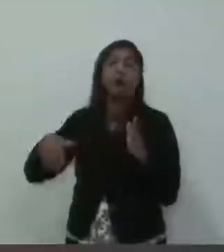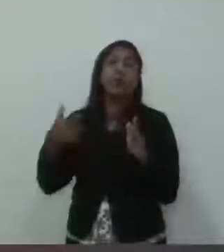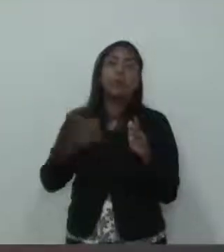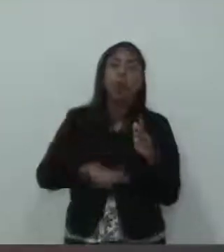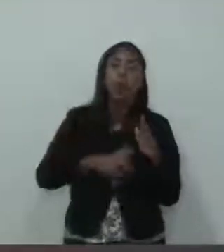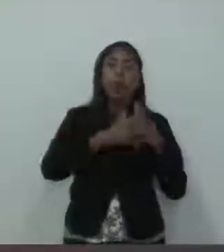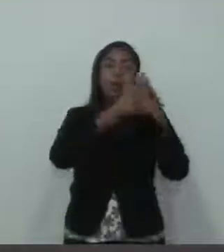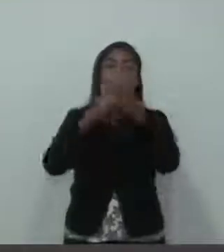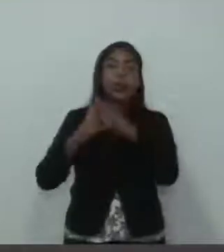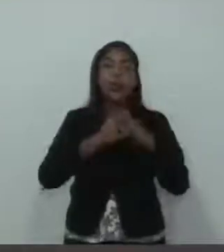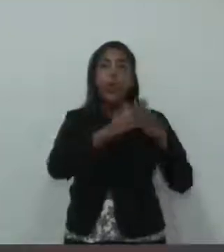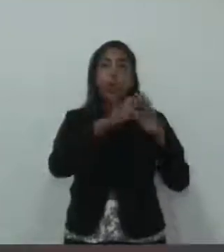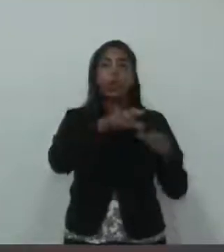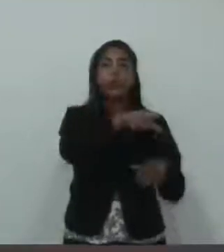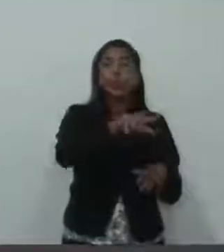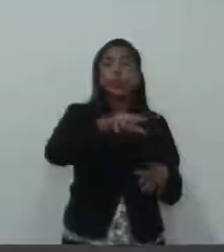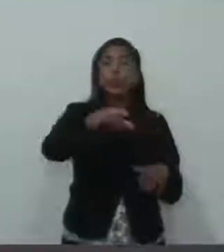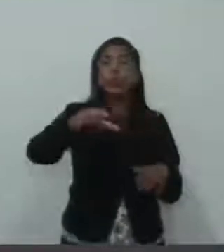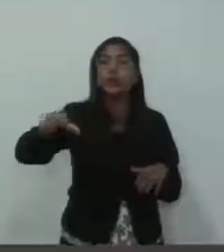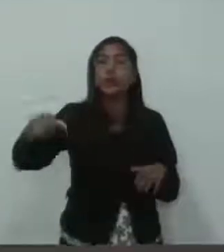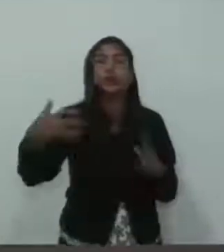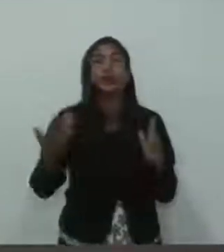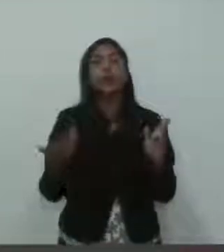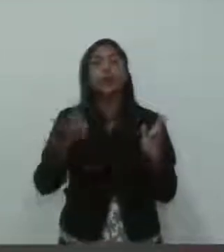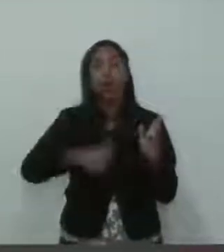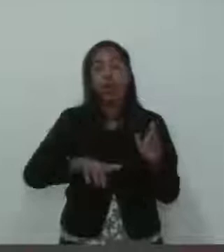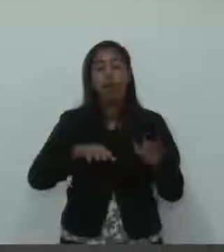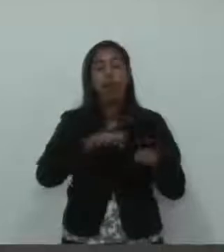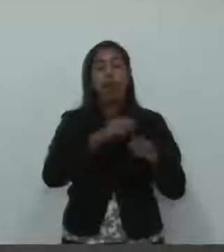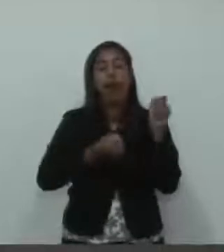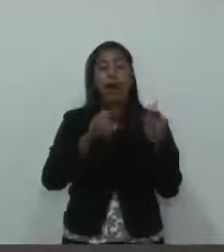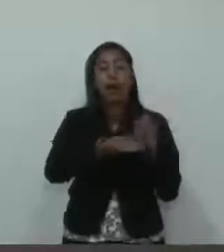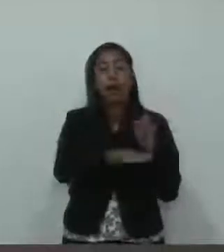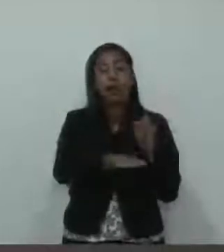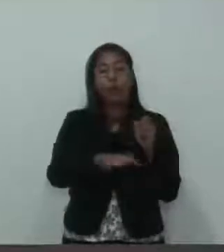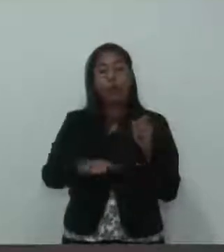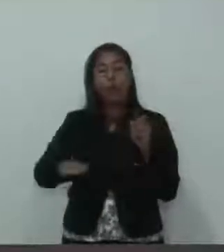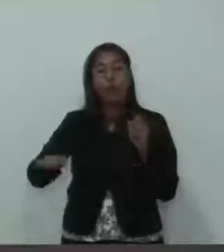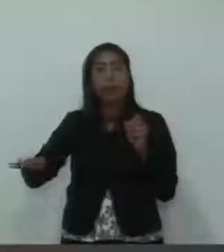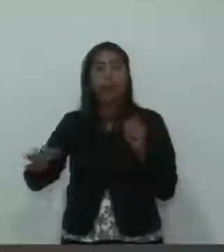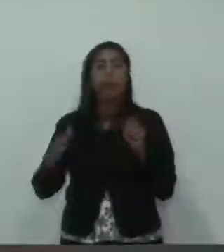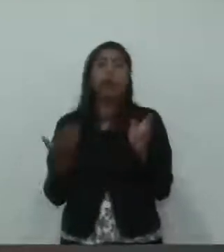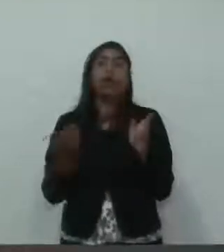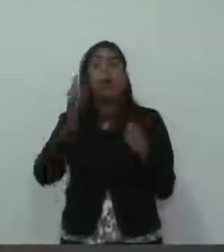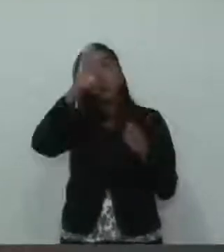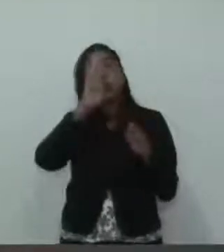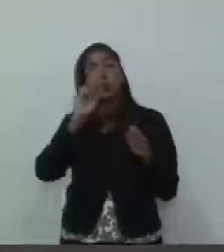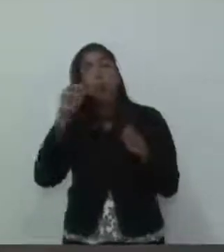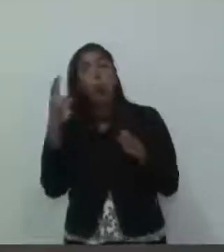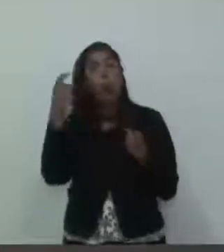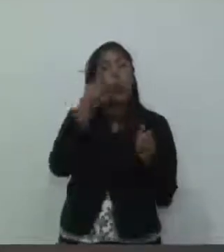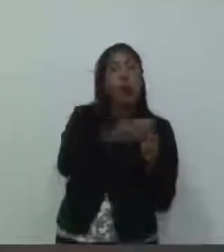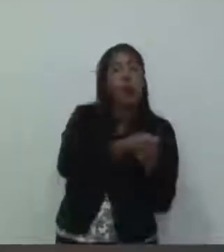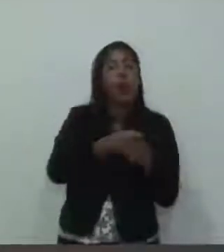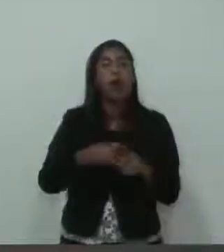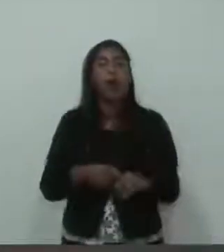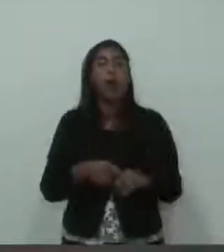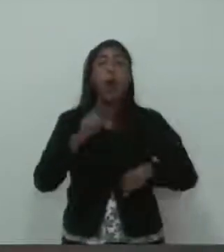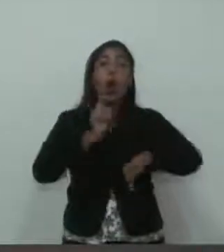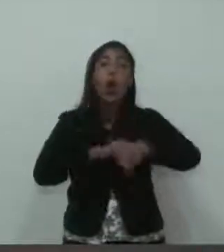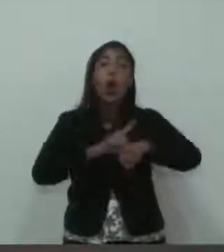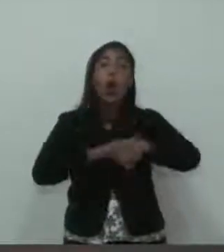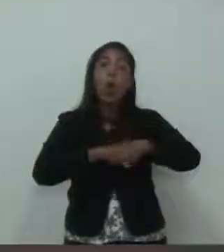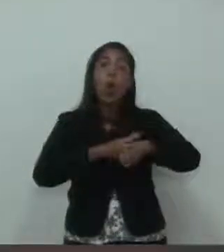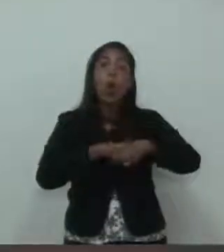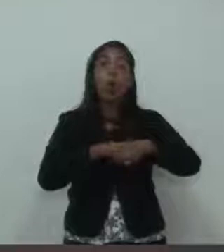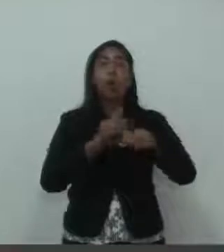viária. Polos geradores de viagens. Área de estacionamento público-privado, gratuito ou oneroso. As áreas e horários de acesso à circulação